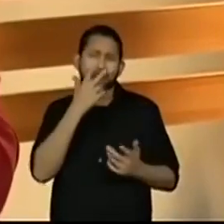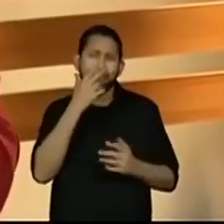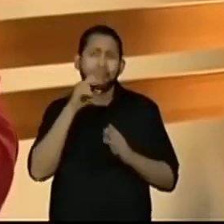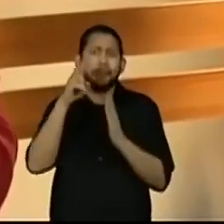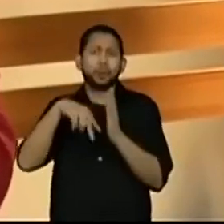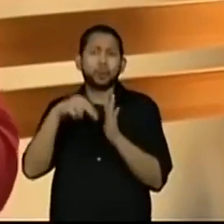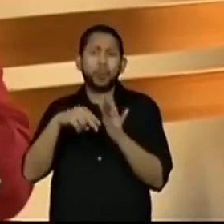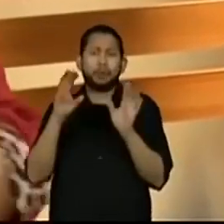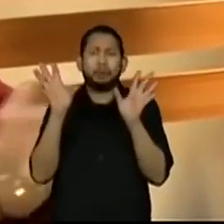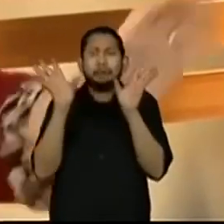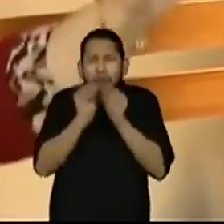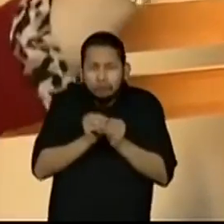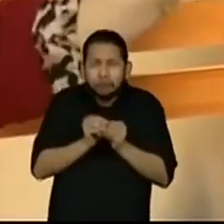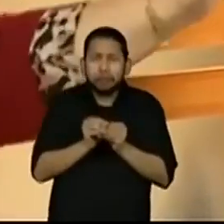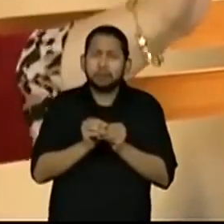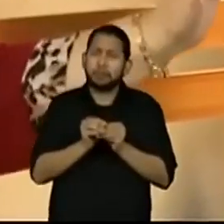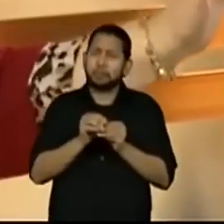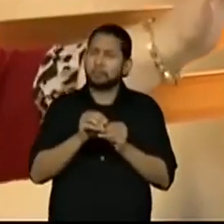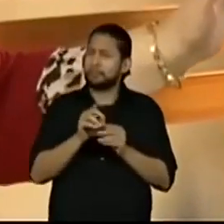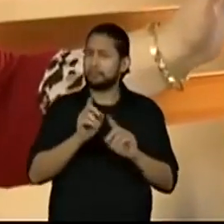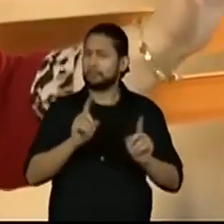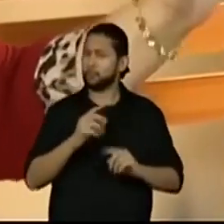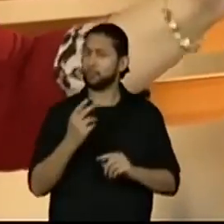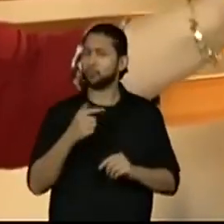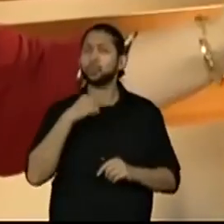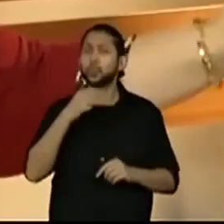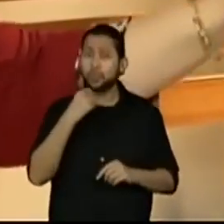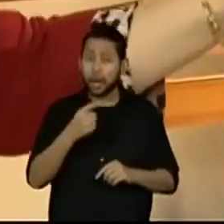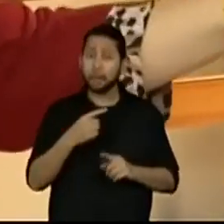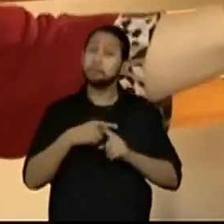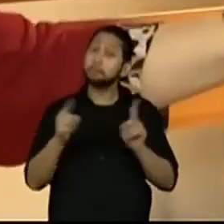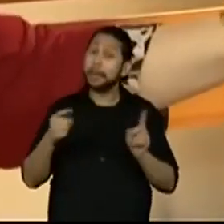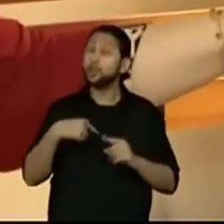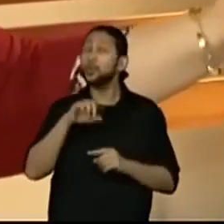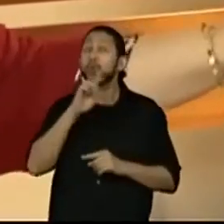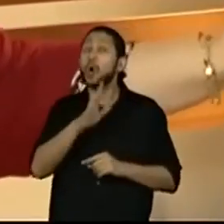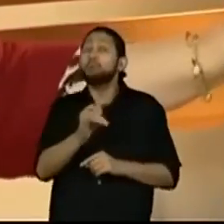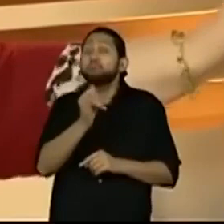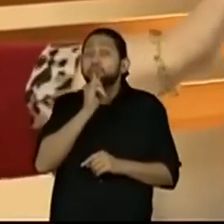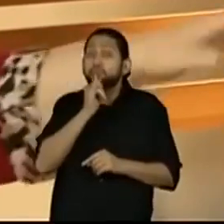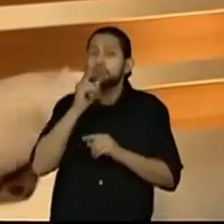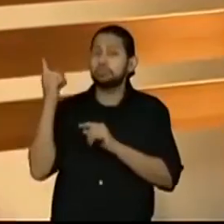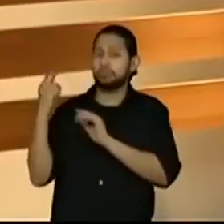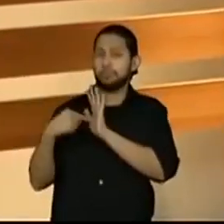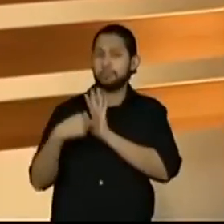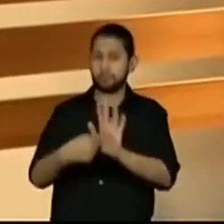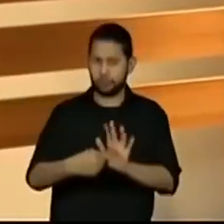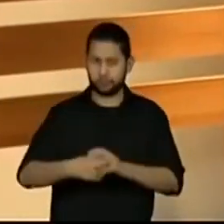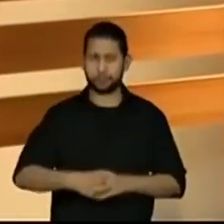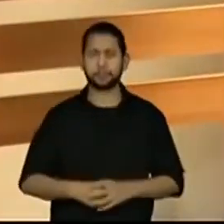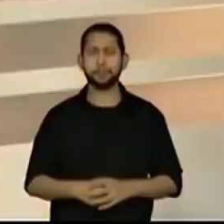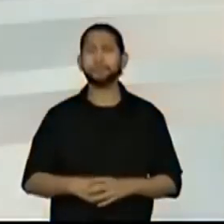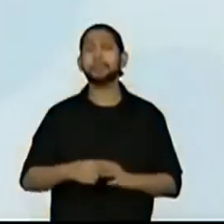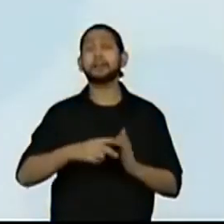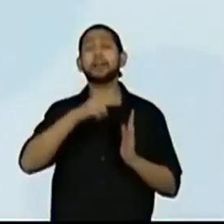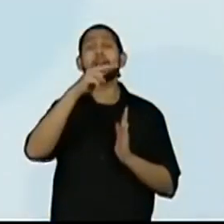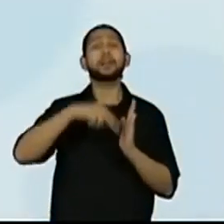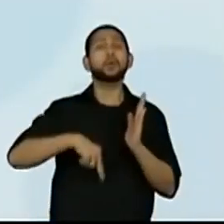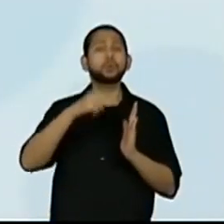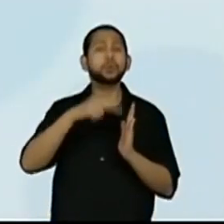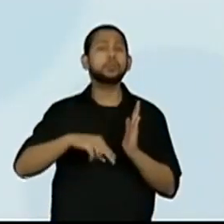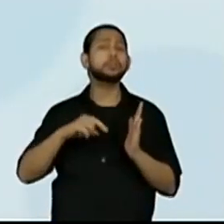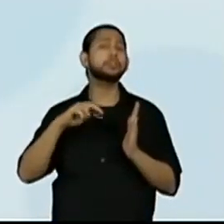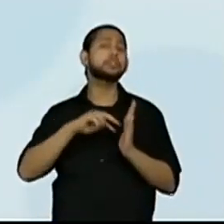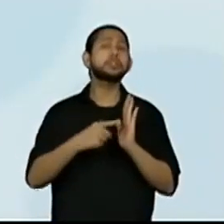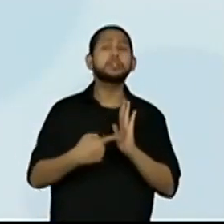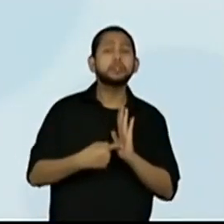tão sintetizadamente sobre o que é leitura, mas é necessário partir deste ponto. A leitura ela relaciona-se com o